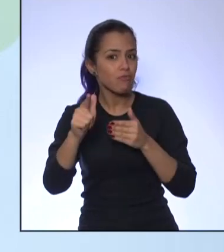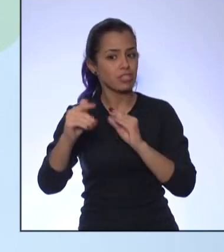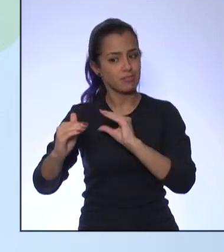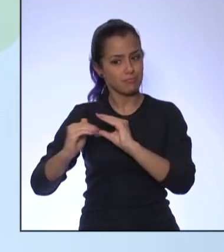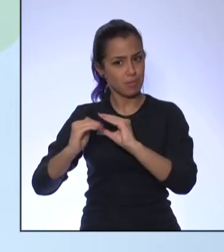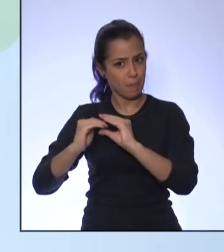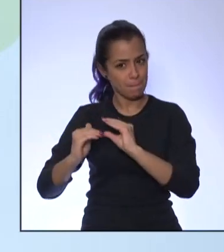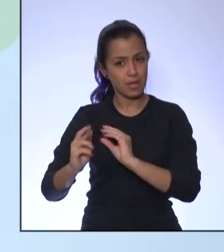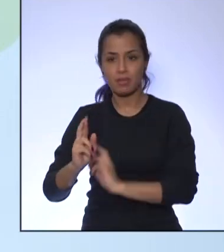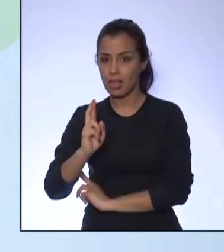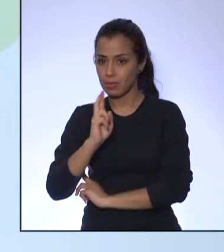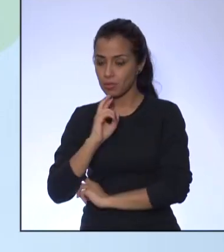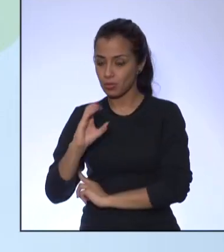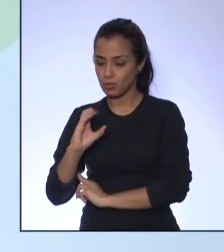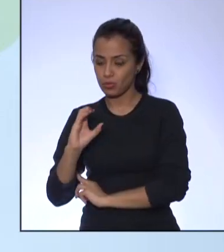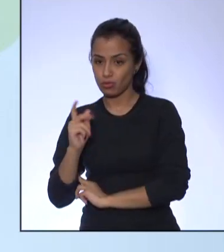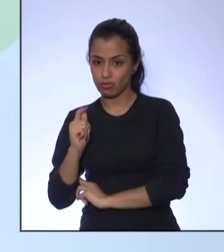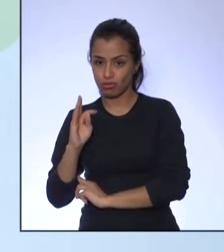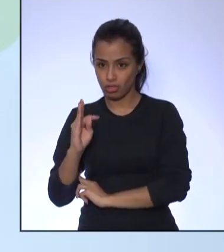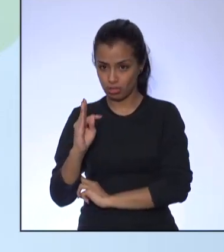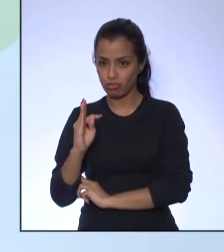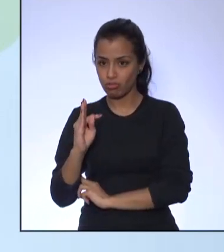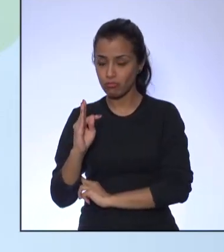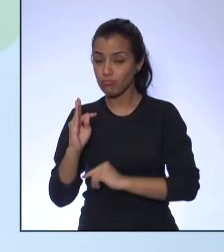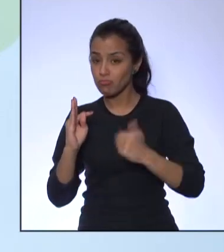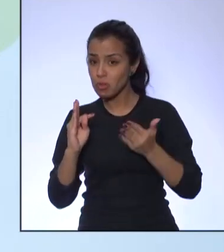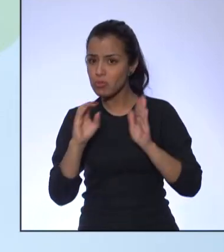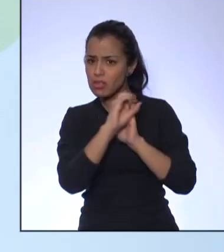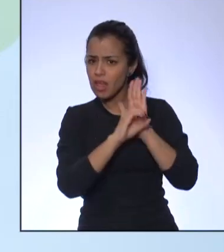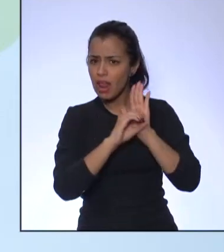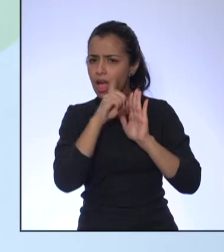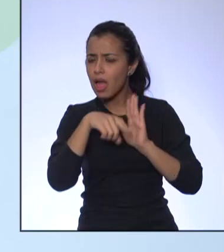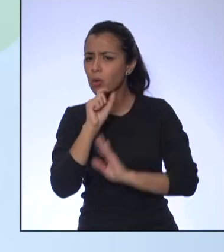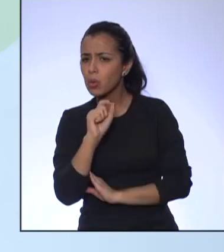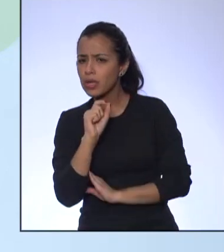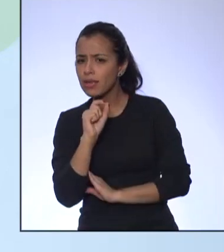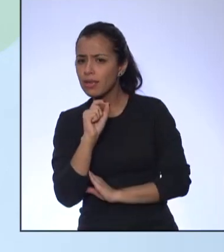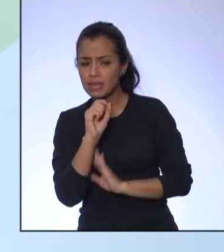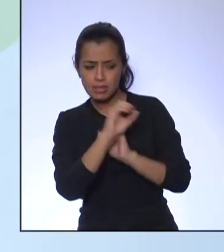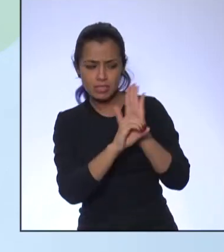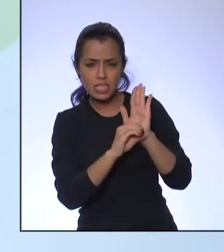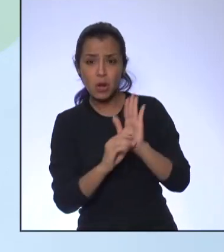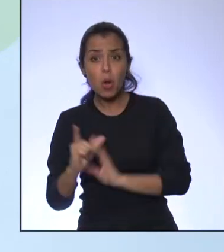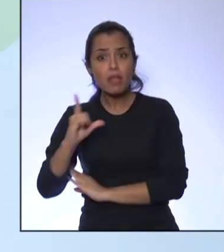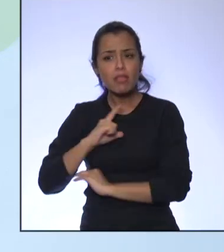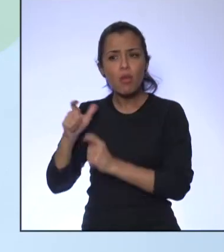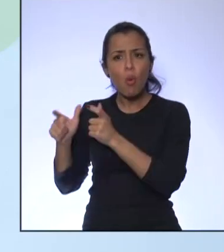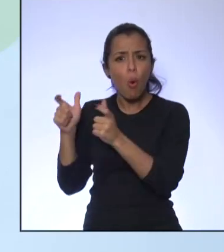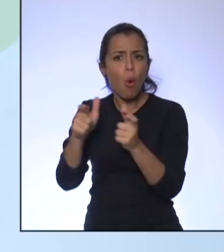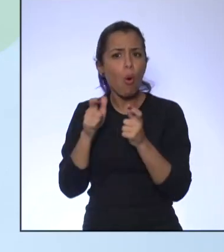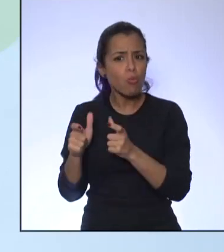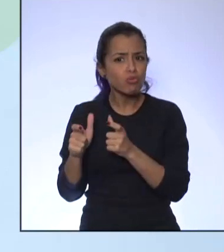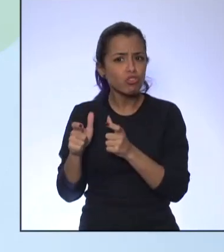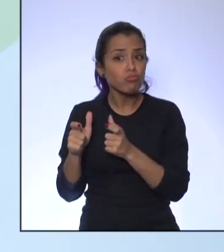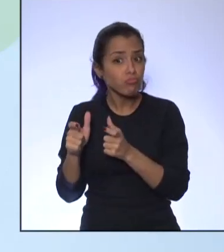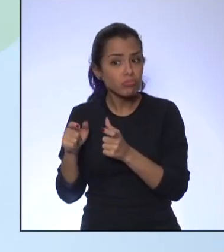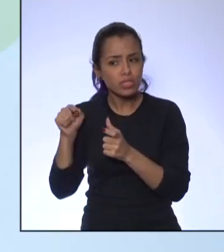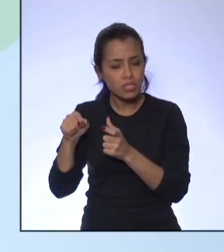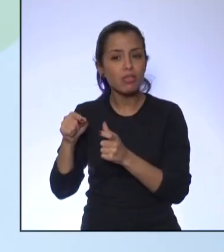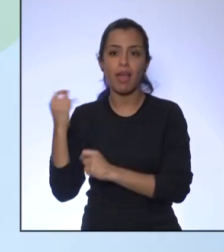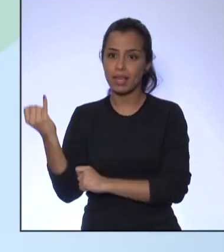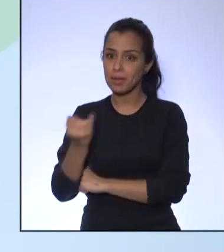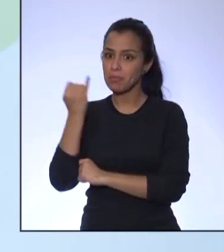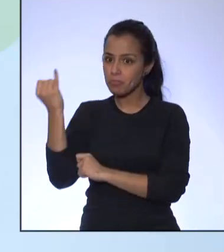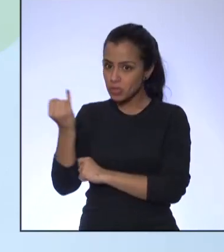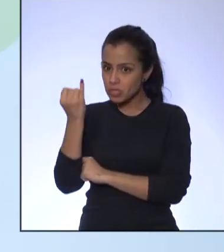célula? Além disso, onde que nós encontramos? Esse onde nós encontramos é extremamente importante, tá? Então, coloquem,